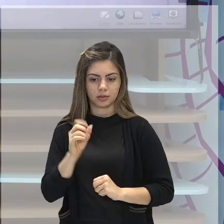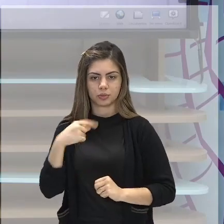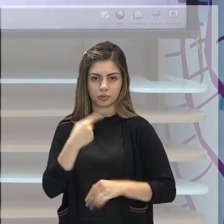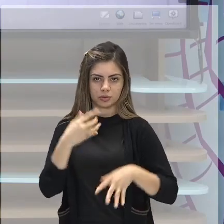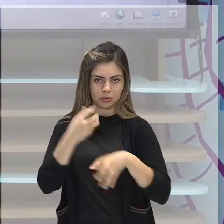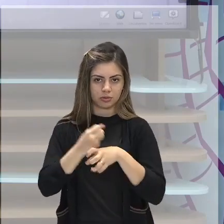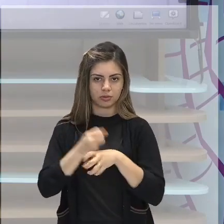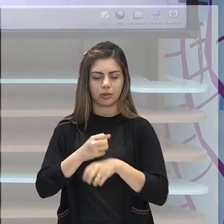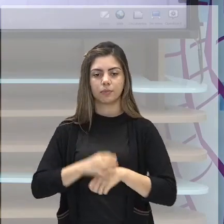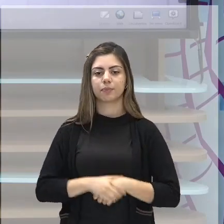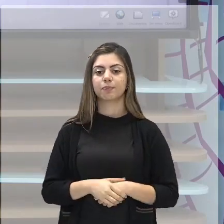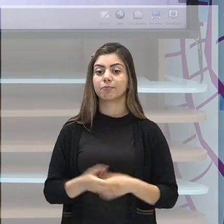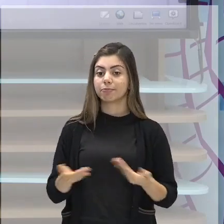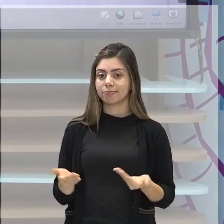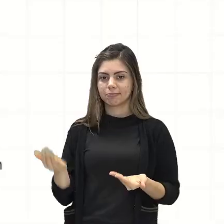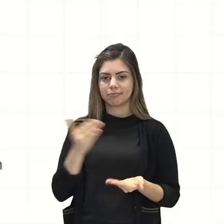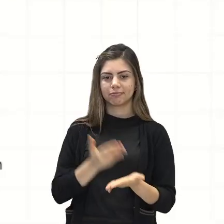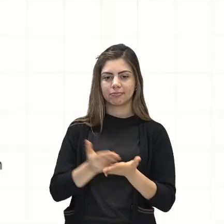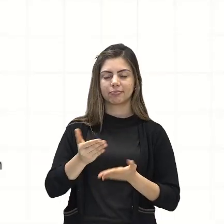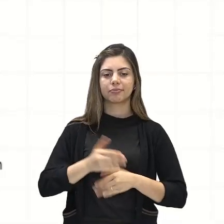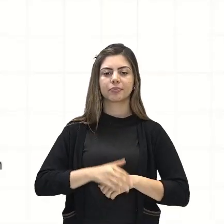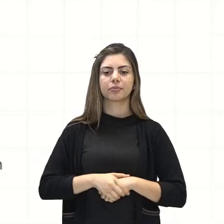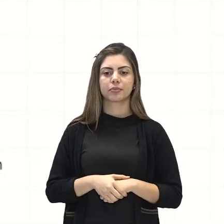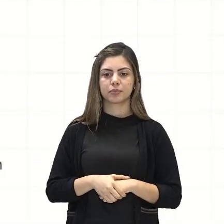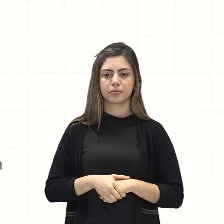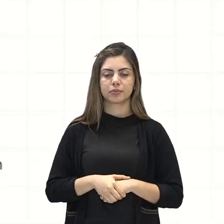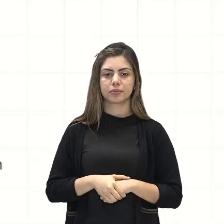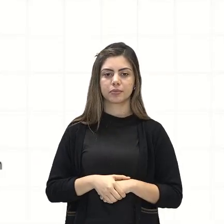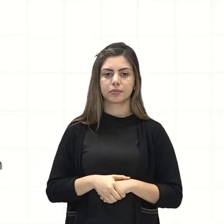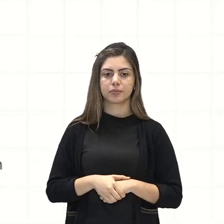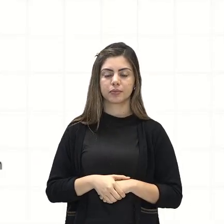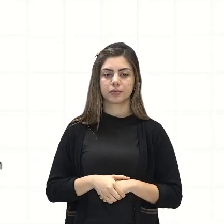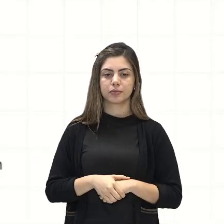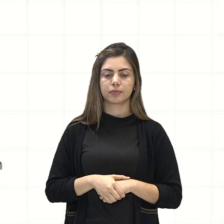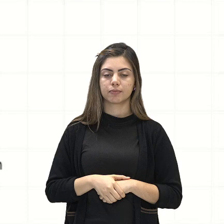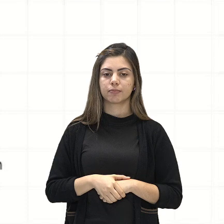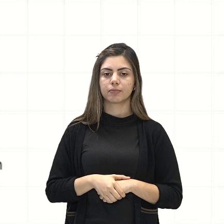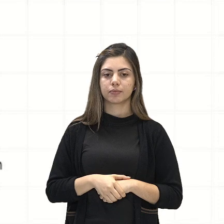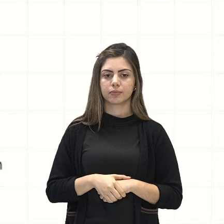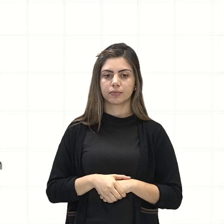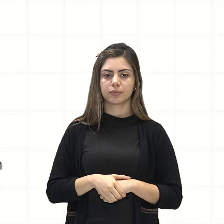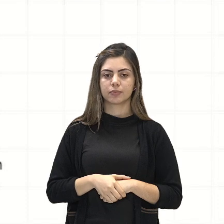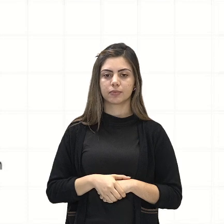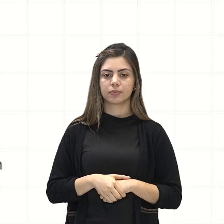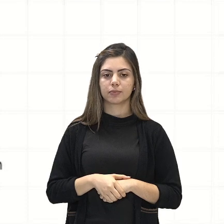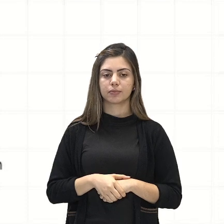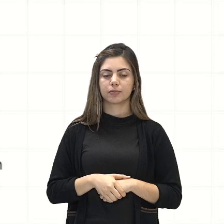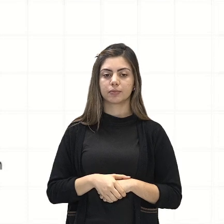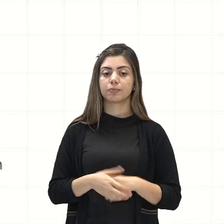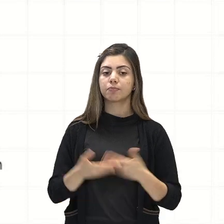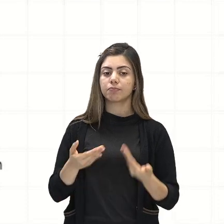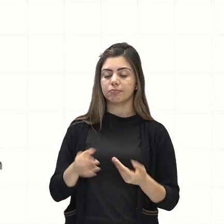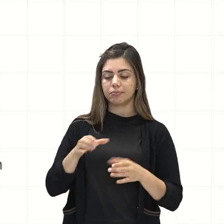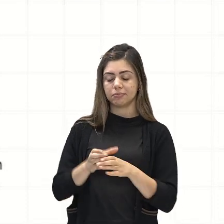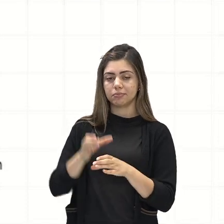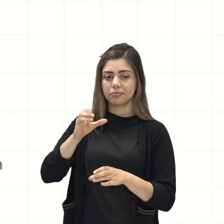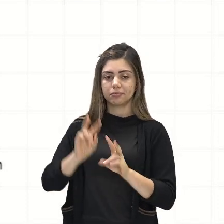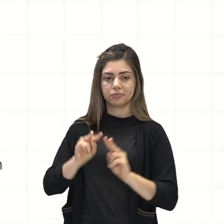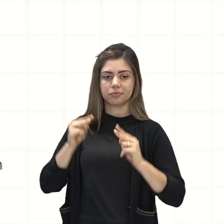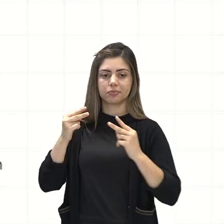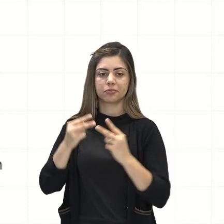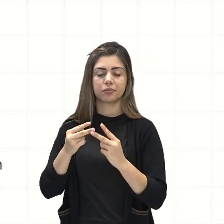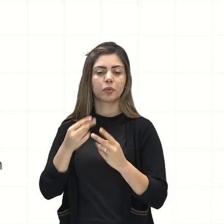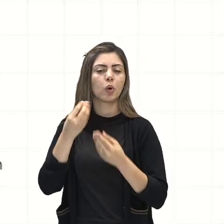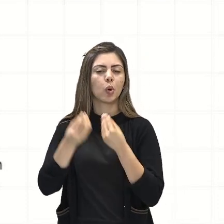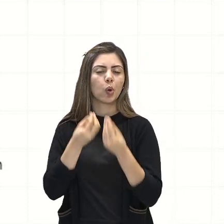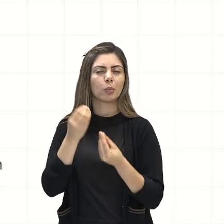beleza? Então, vem comigo. Olha só. Precisamos então, ora, o volume do cilindro, né, ele é